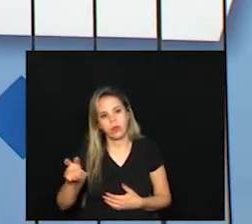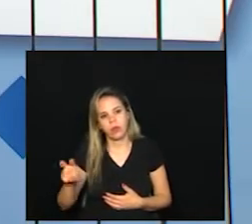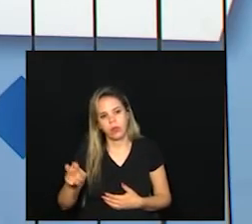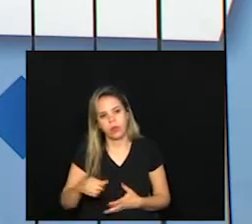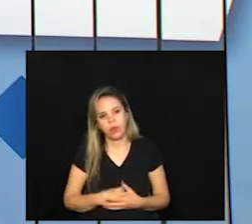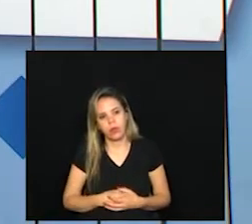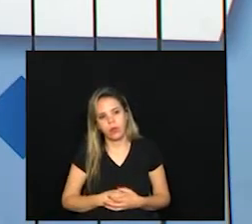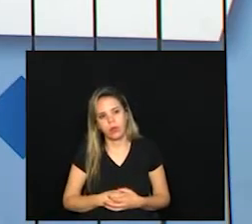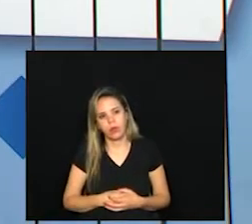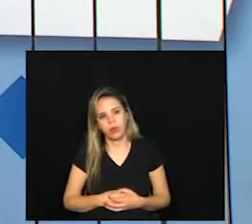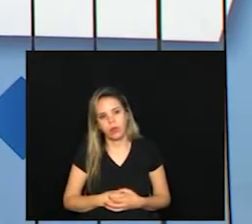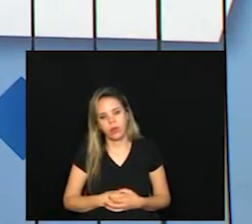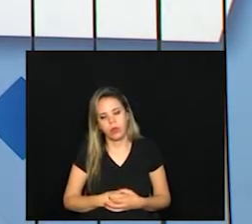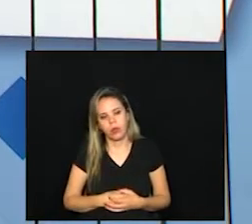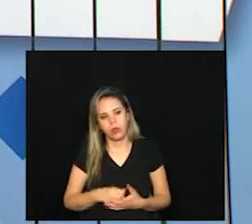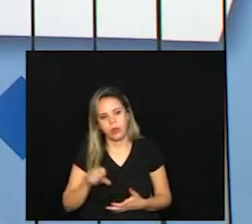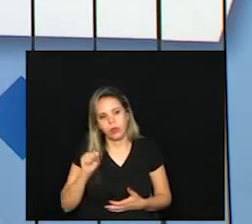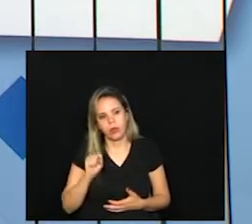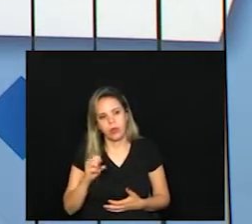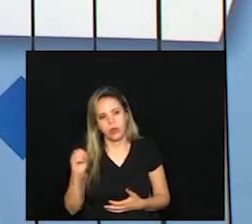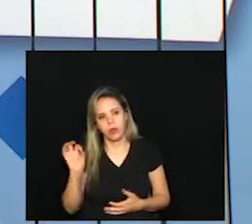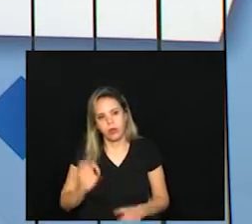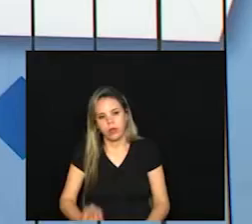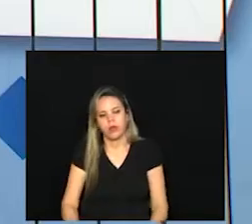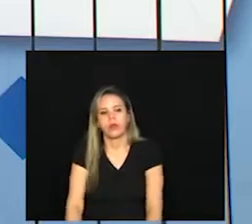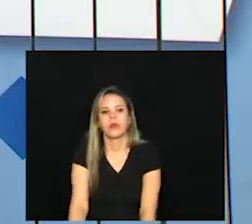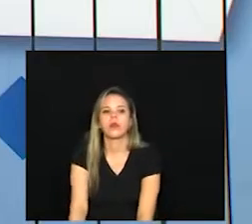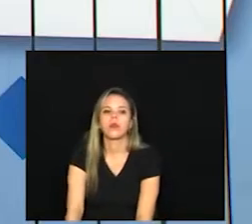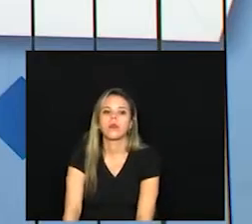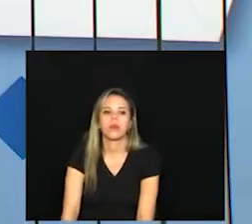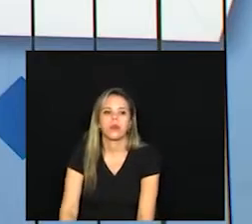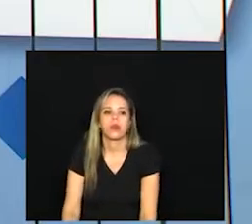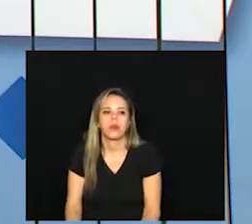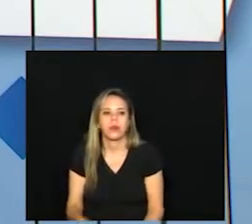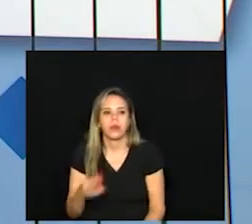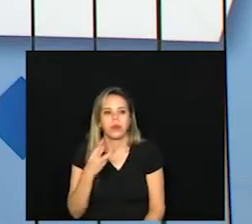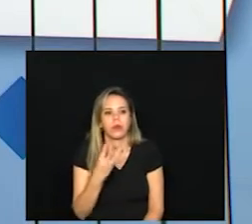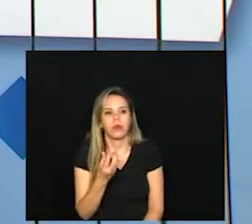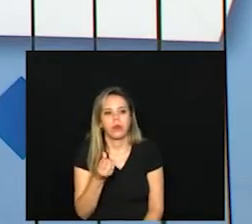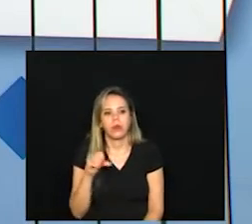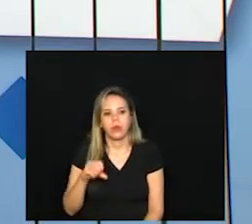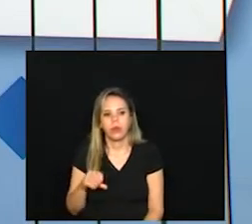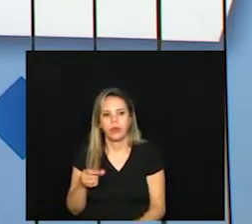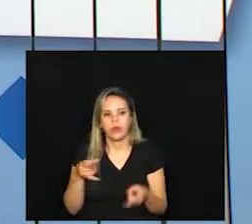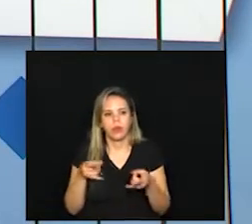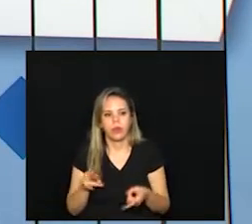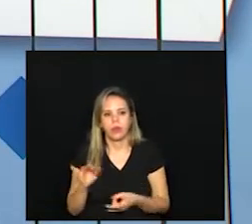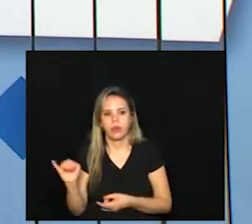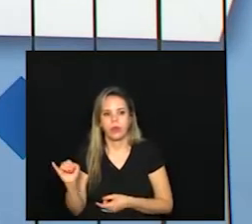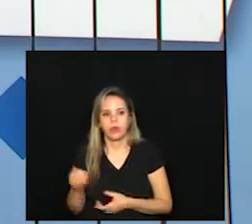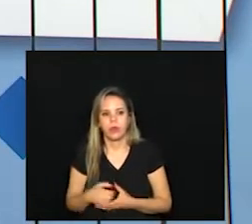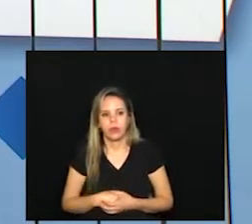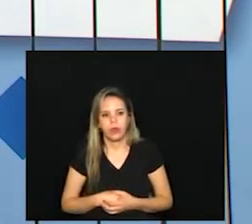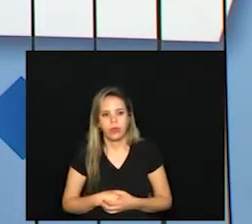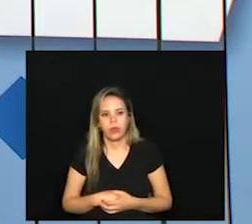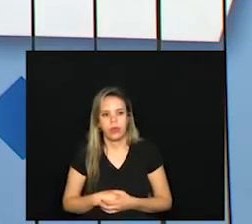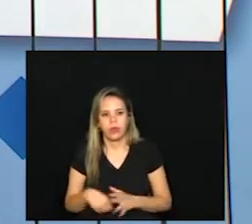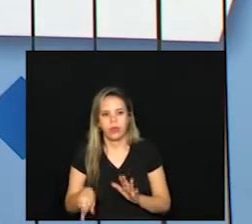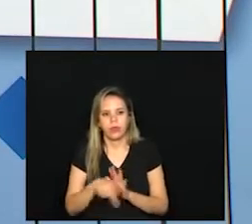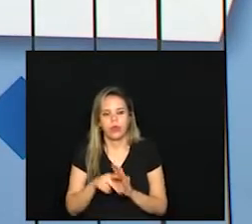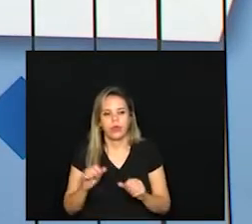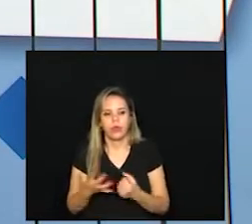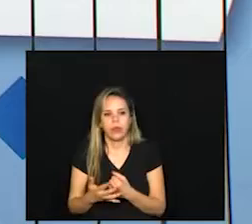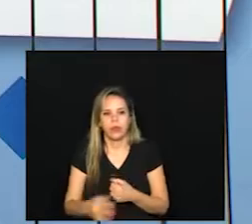79,95%, ou seja, cerca de 80%, porque dos 369 leitos de UTI exclusivos para